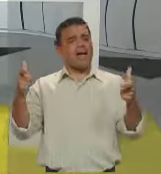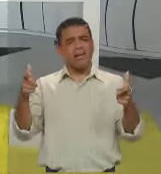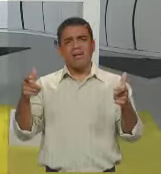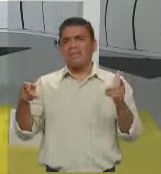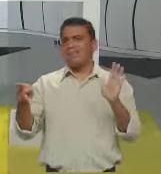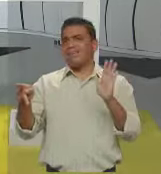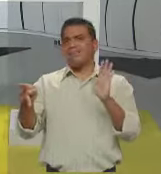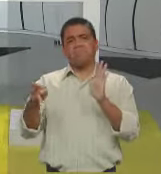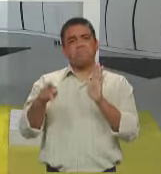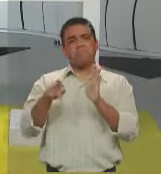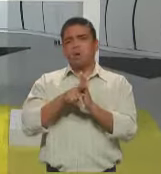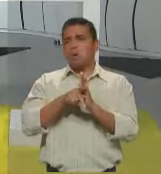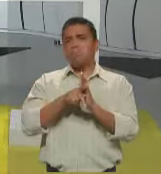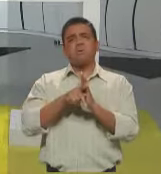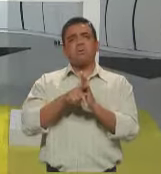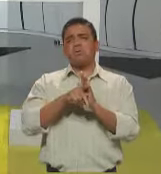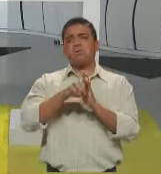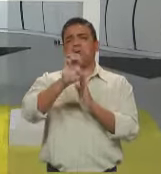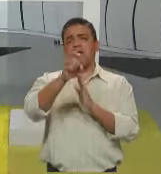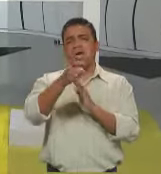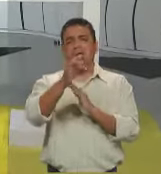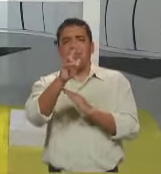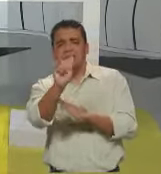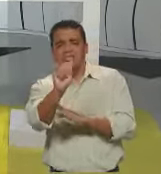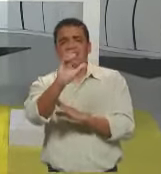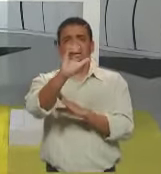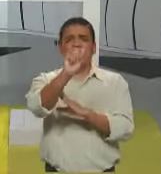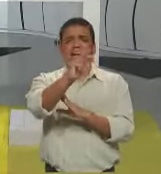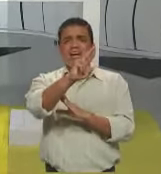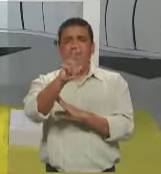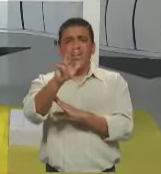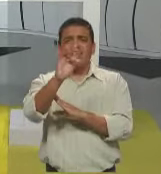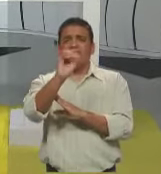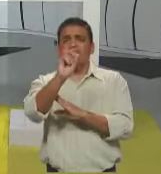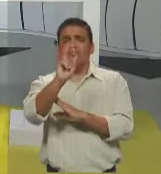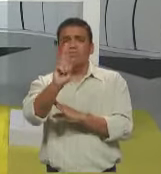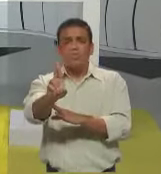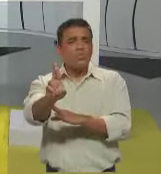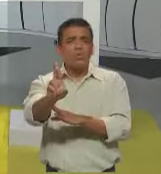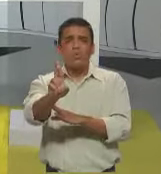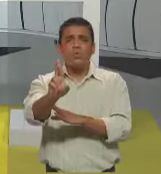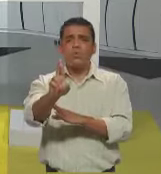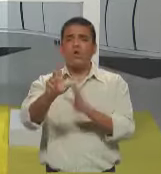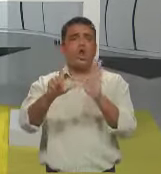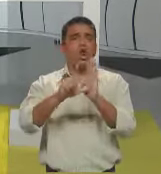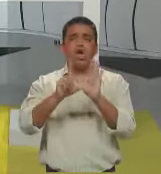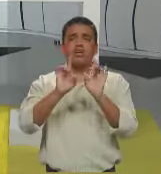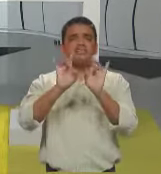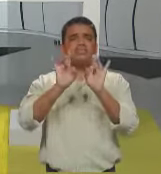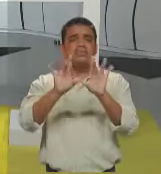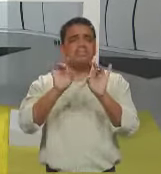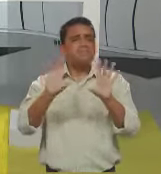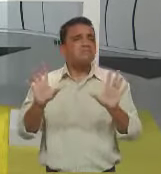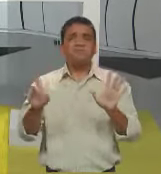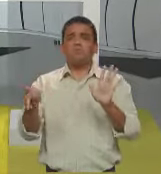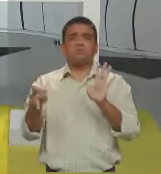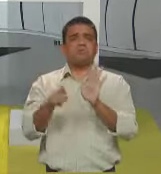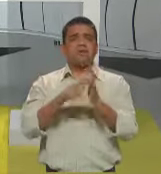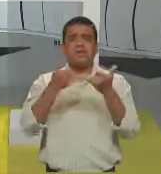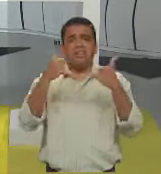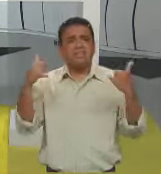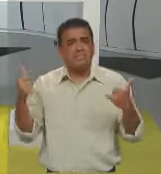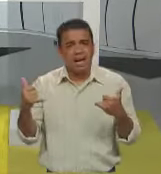Extra, Carrefour, talvez algumas desses vocês encontrem. Mas é mais fácil encontrar em lojas de equipamento eletrônico mesmo. Tem aparelhos bem simples, como esse aqui,